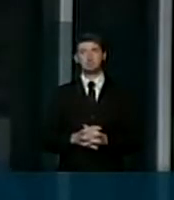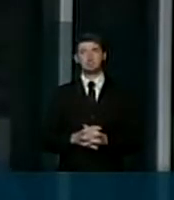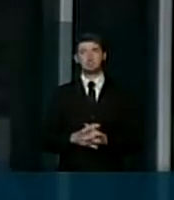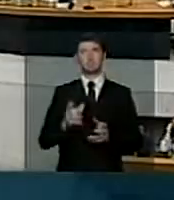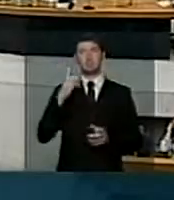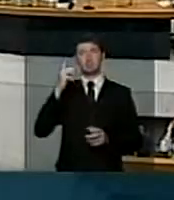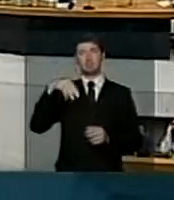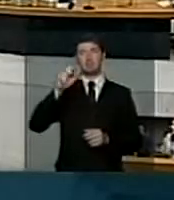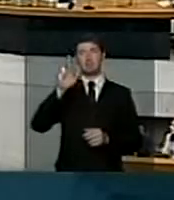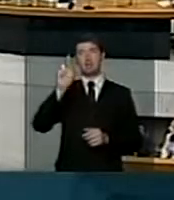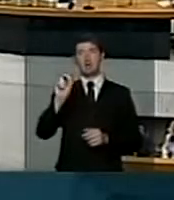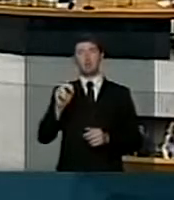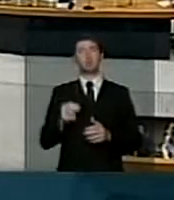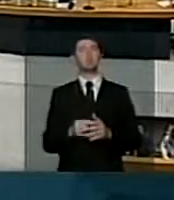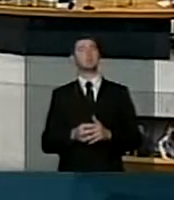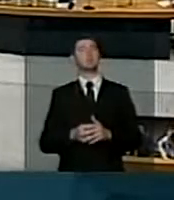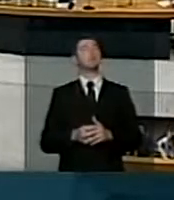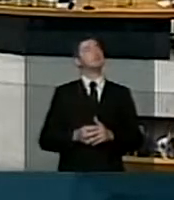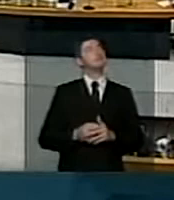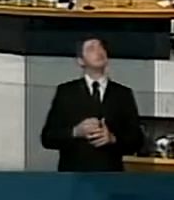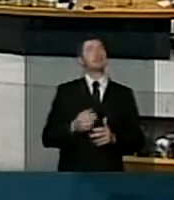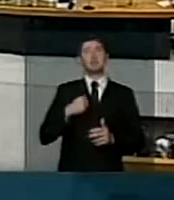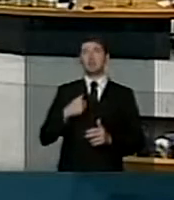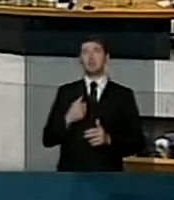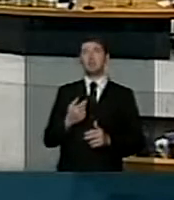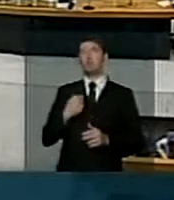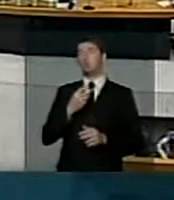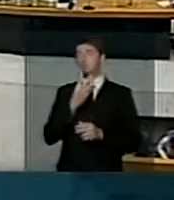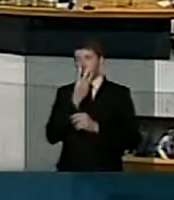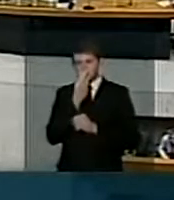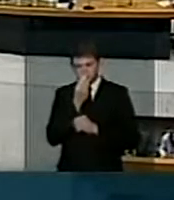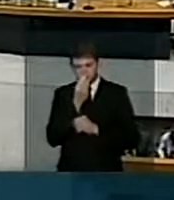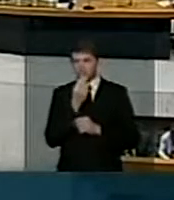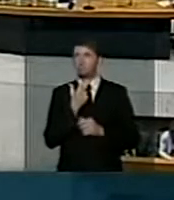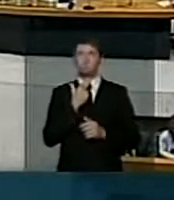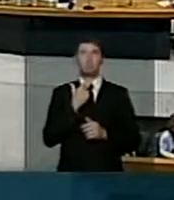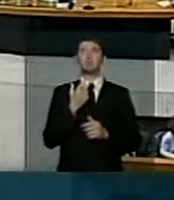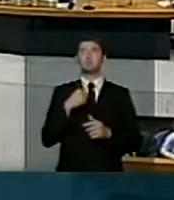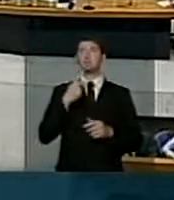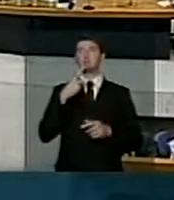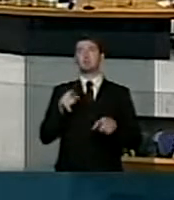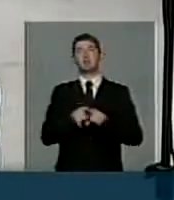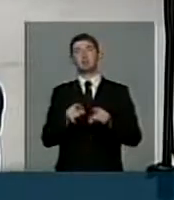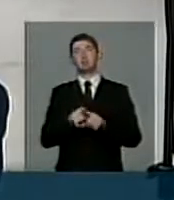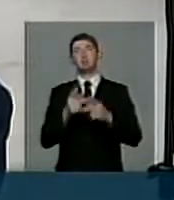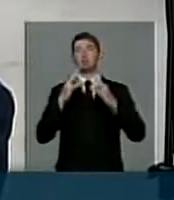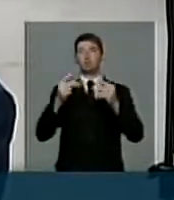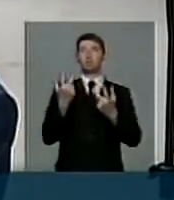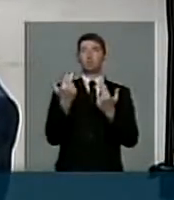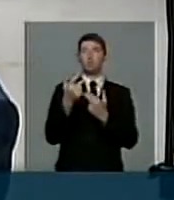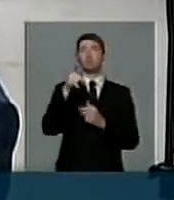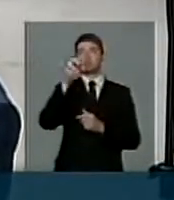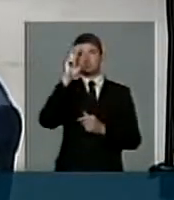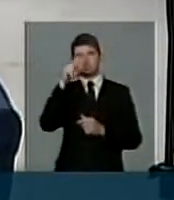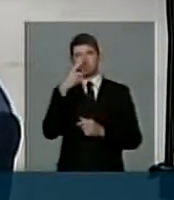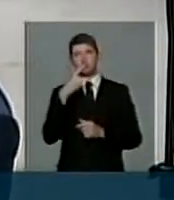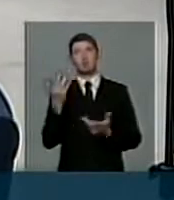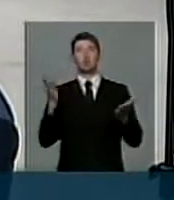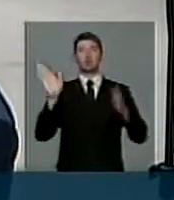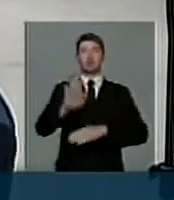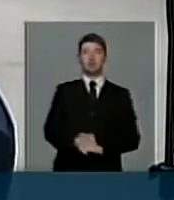Norte de Santa Catarina e como deputado federal reeleito aqui nessa casa. Obrigado, deputado Jorginho. Com a palavra o